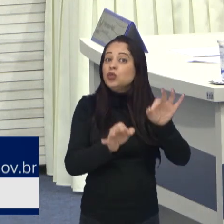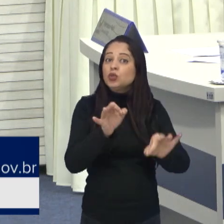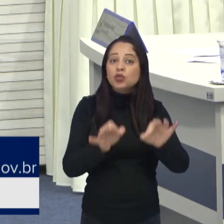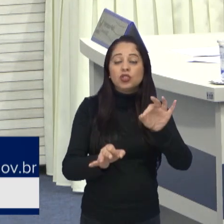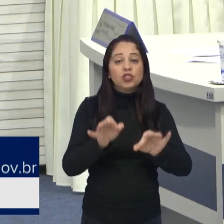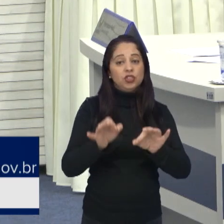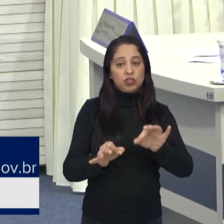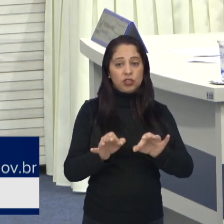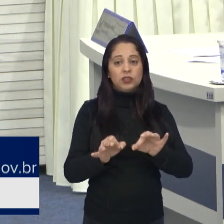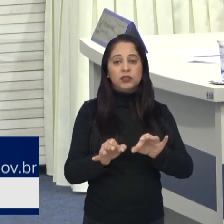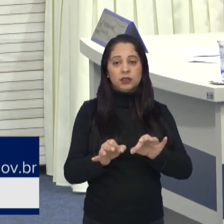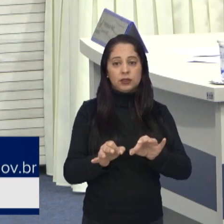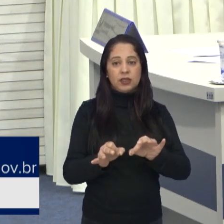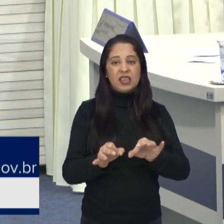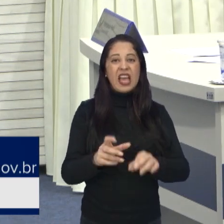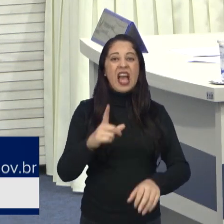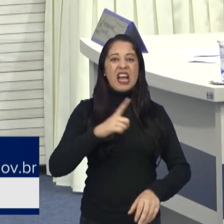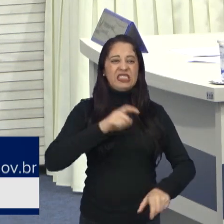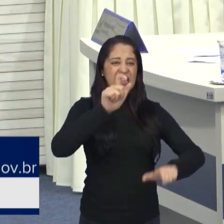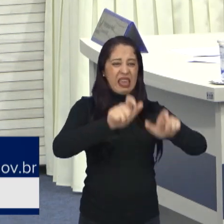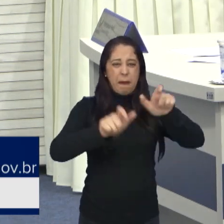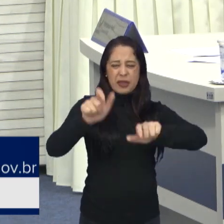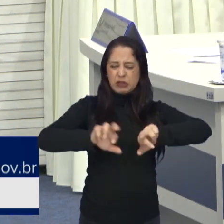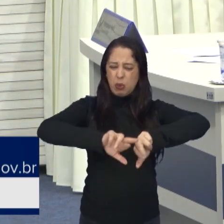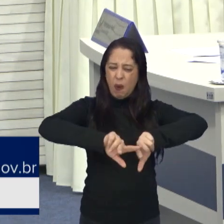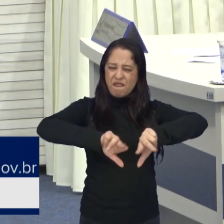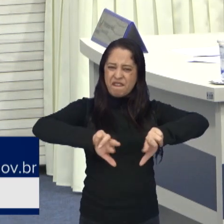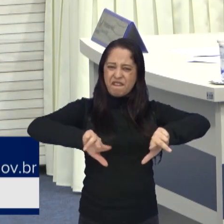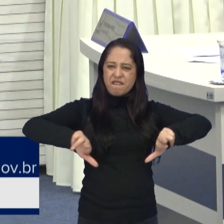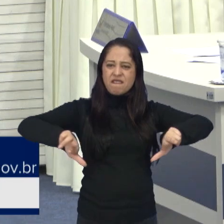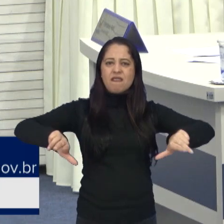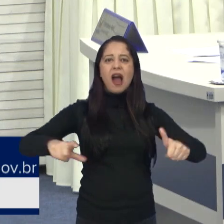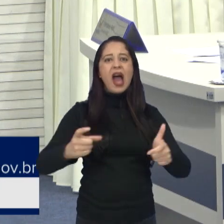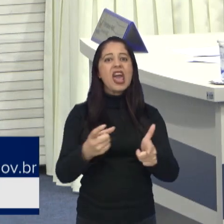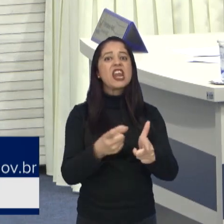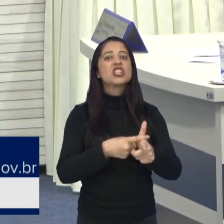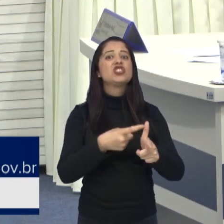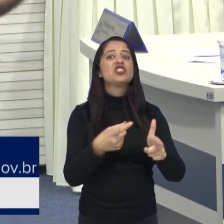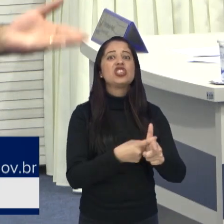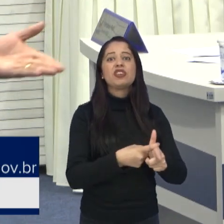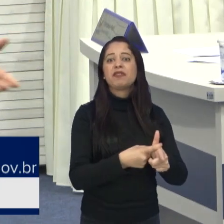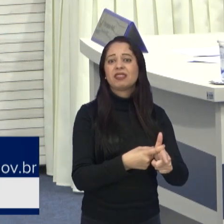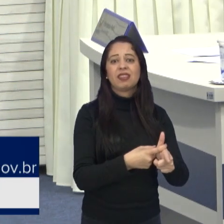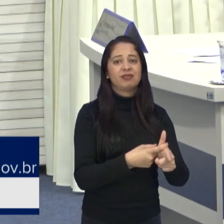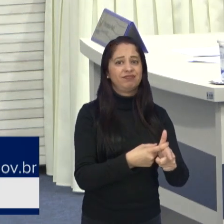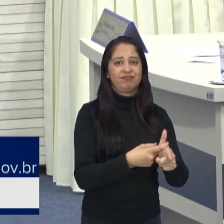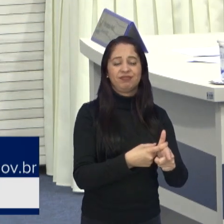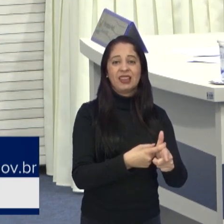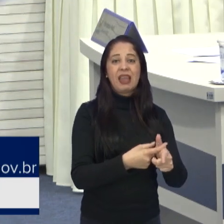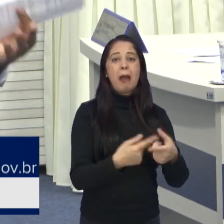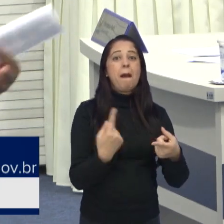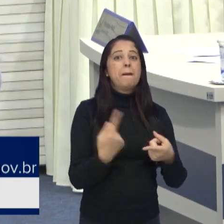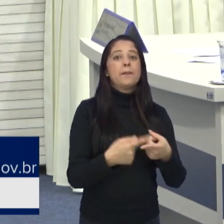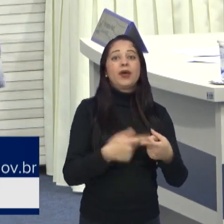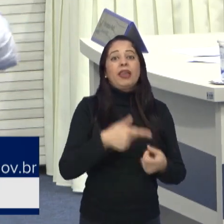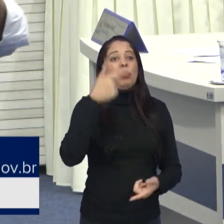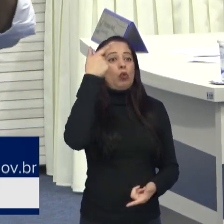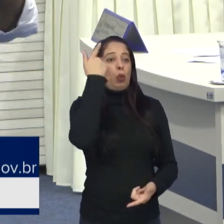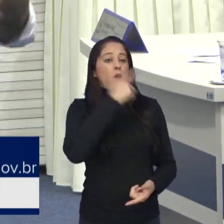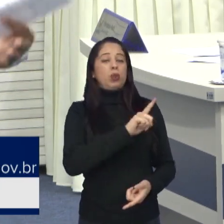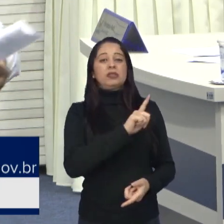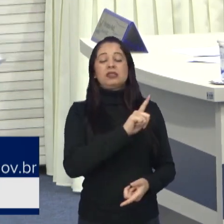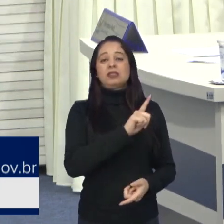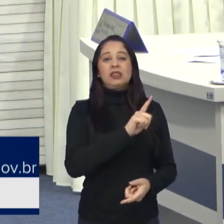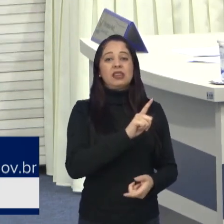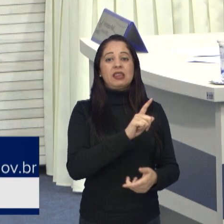cidadão joseense. Tem muitas pessoas que devem para a prefeitura porque não deu baixa numa firma,